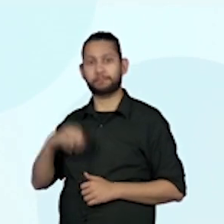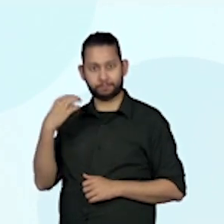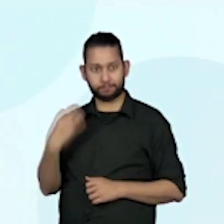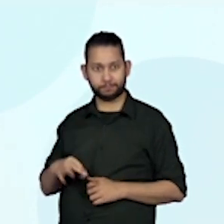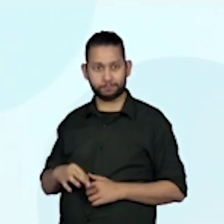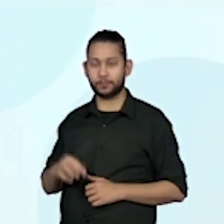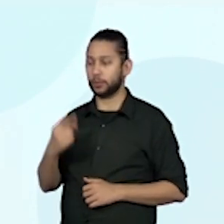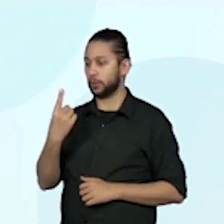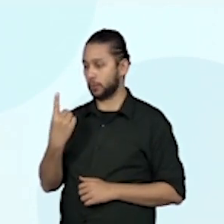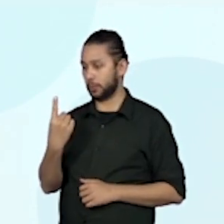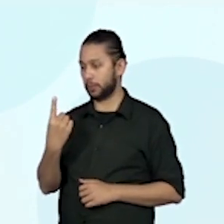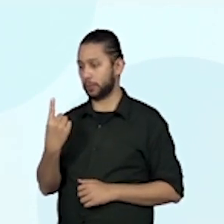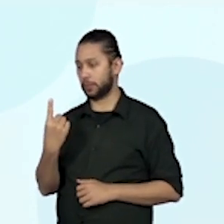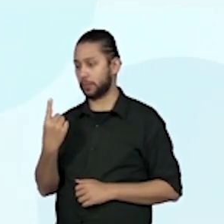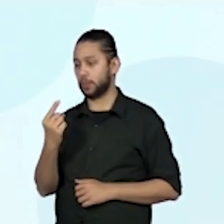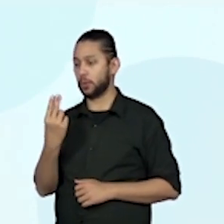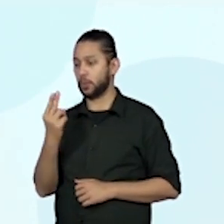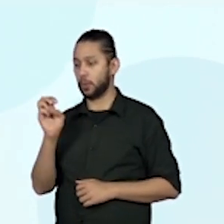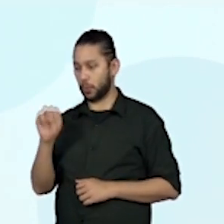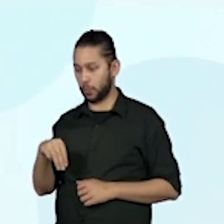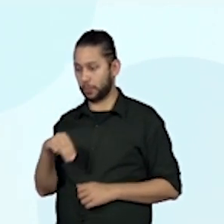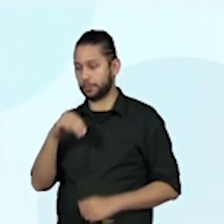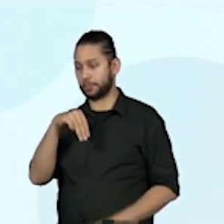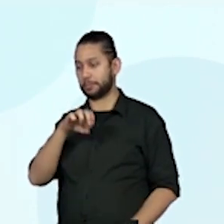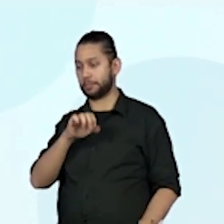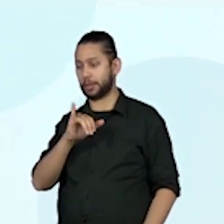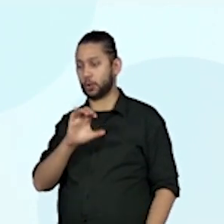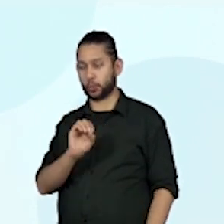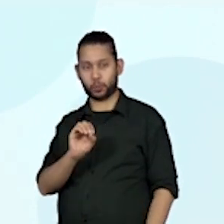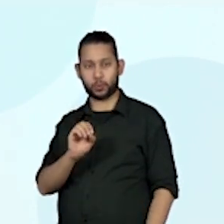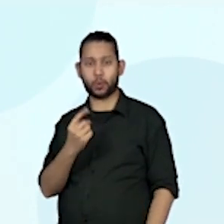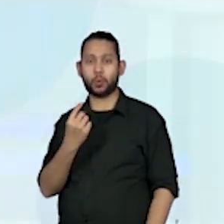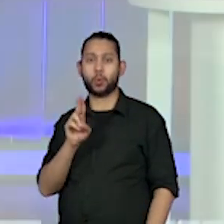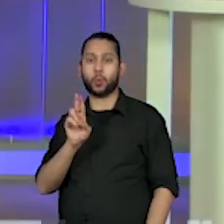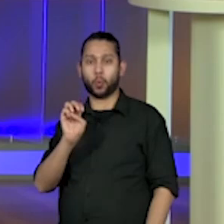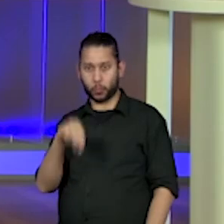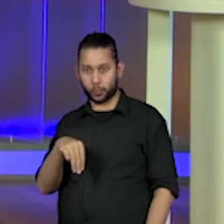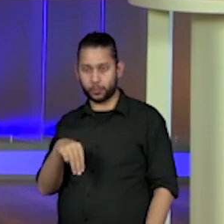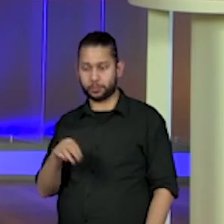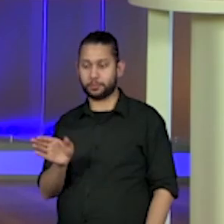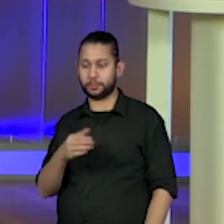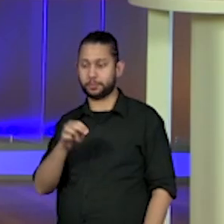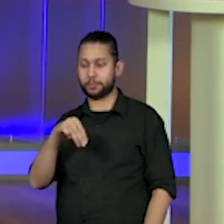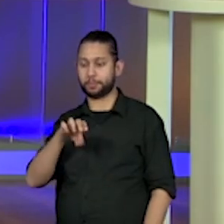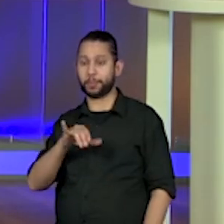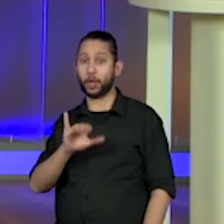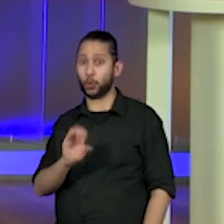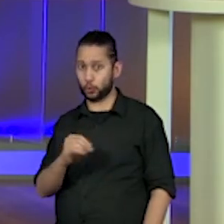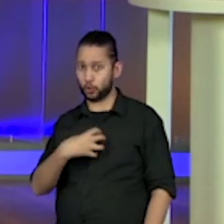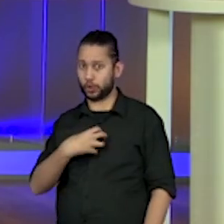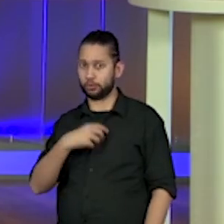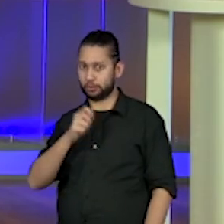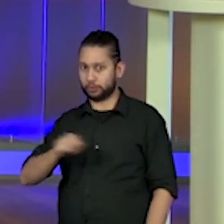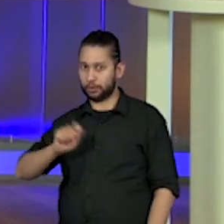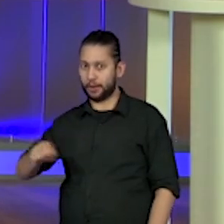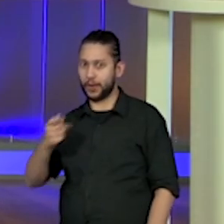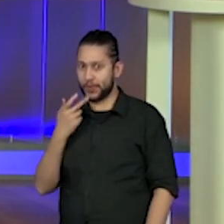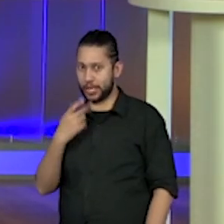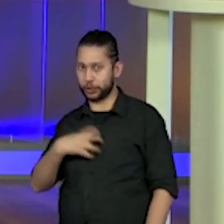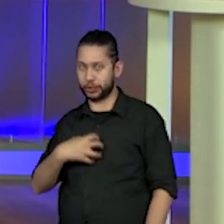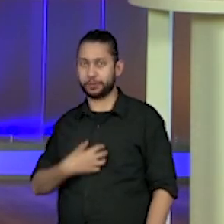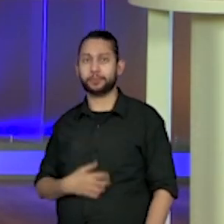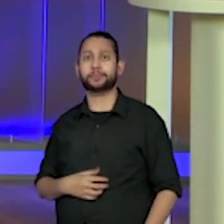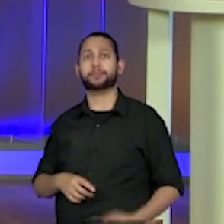1/2. Eu espero que vocês aí na casa de vocês estejam lendo em voz alta, hein, pessoal? Tá? Vamos aqui para a nossa